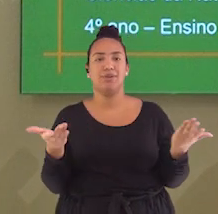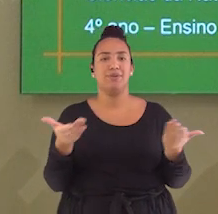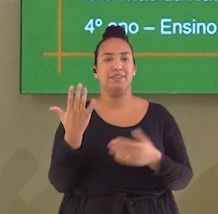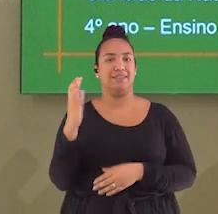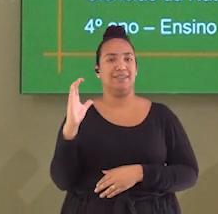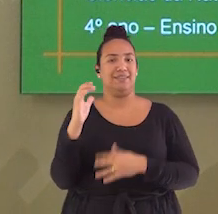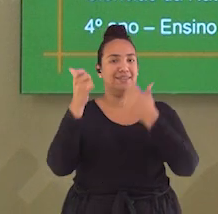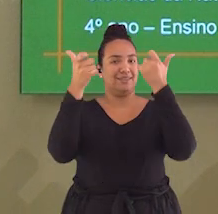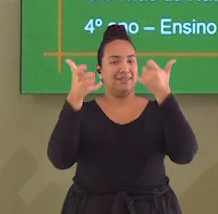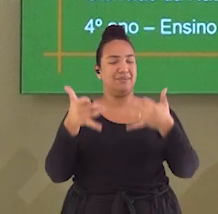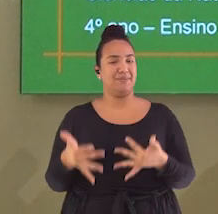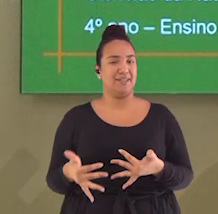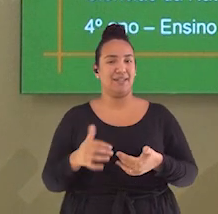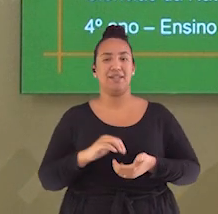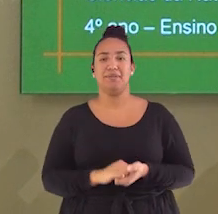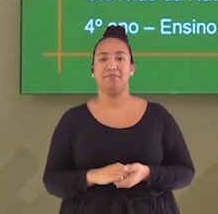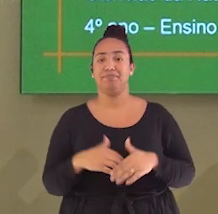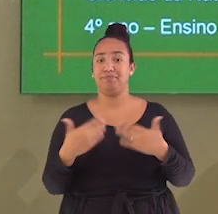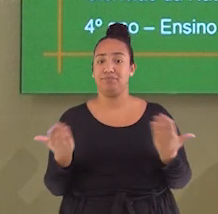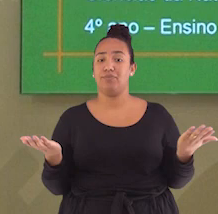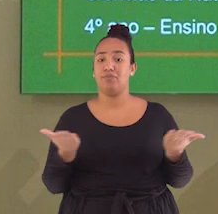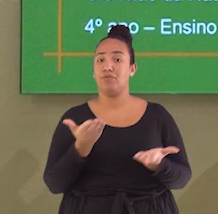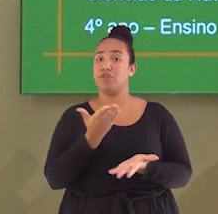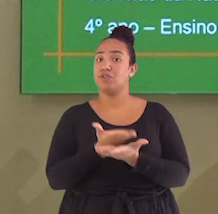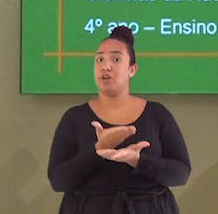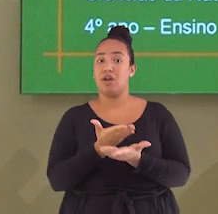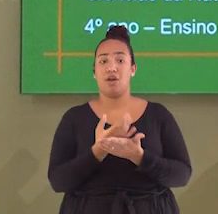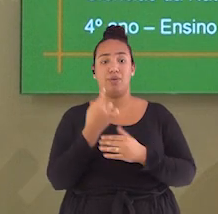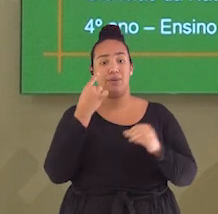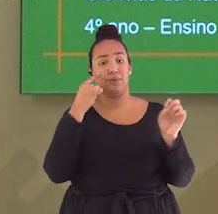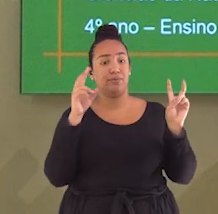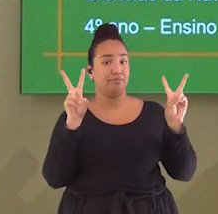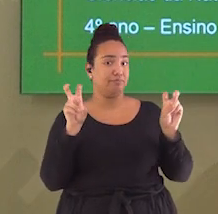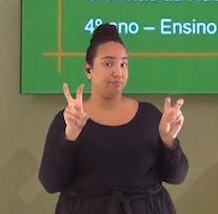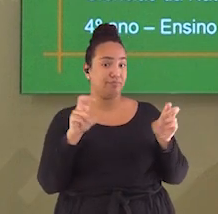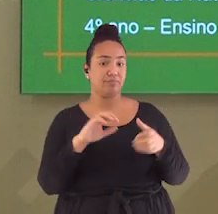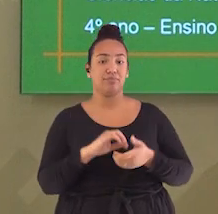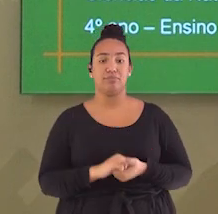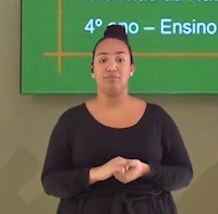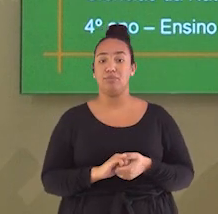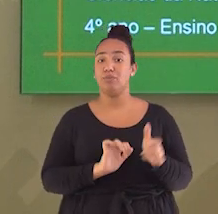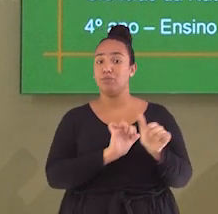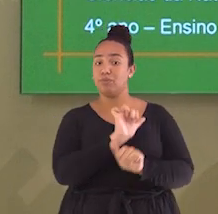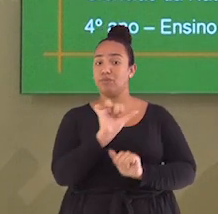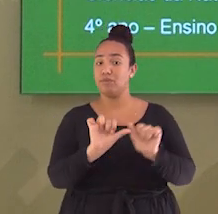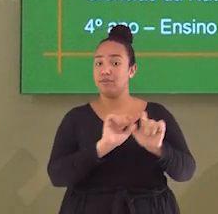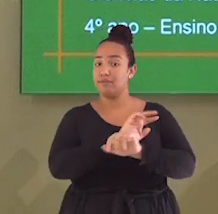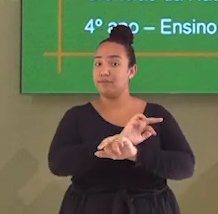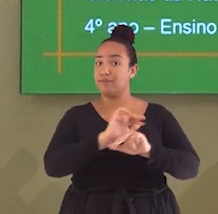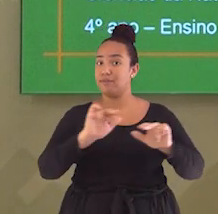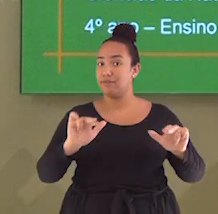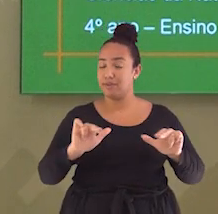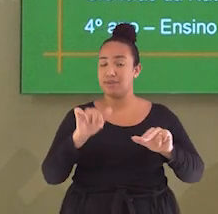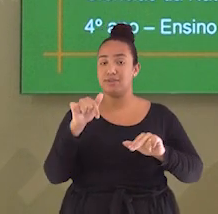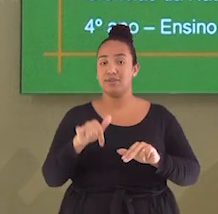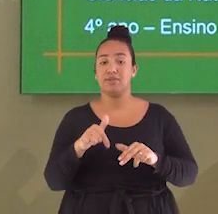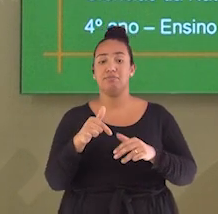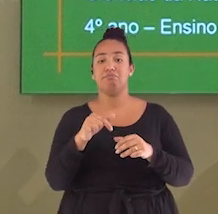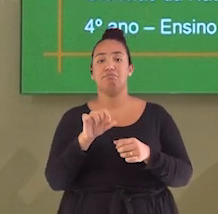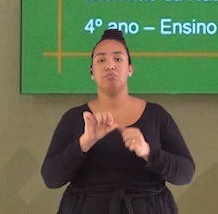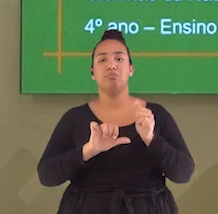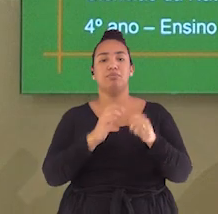A ciência vai nos explicar. Então a aula é essa que está aqui. Mudanças reversíveis,